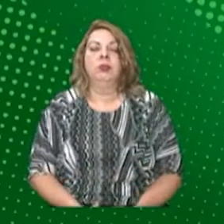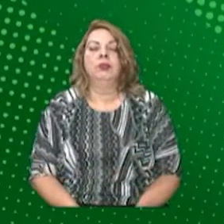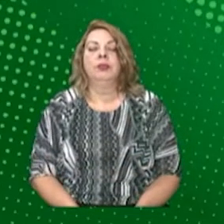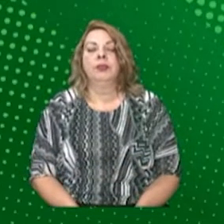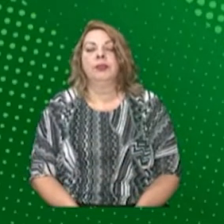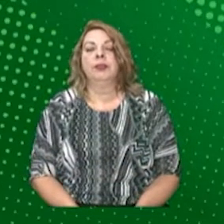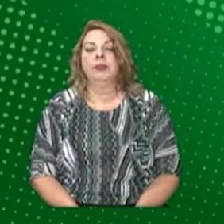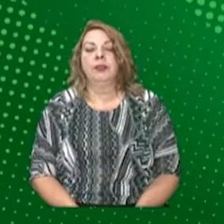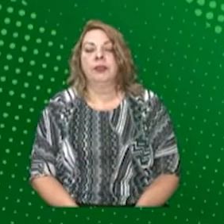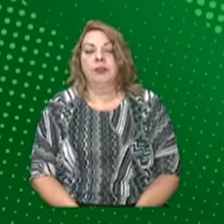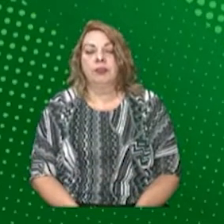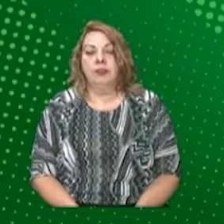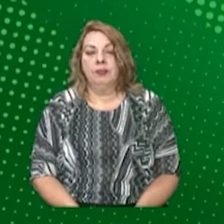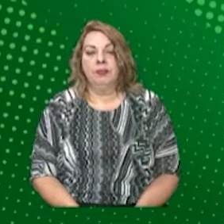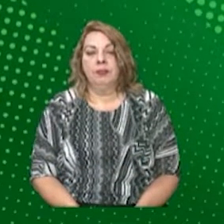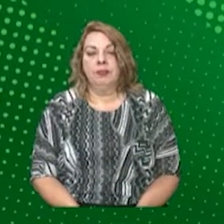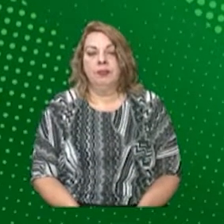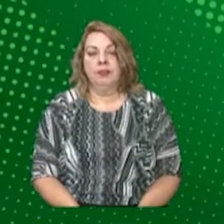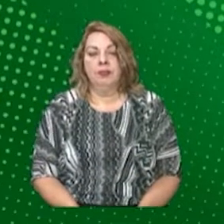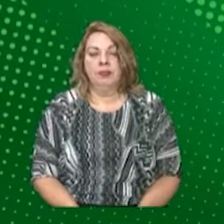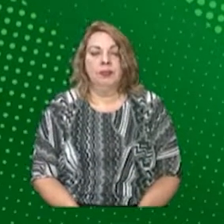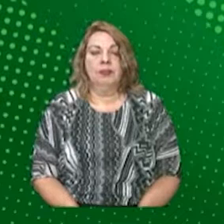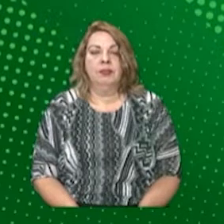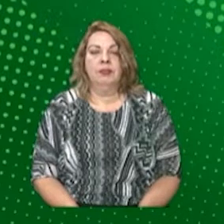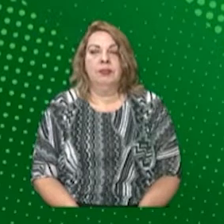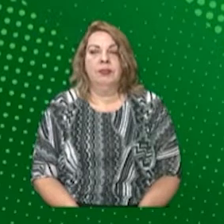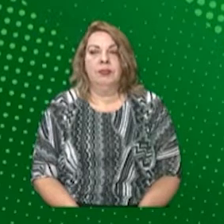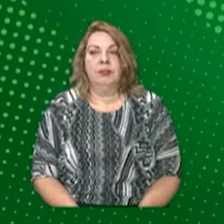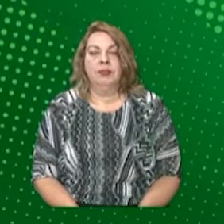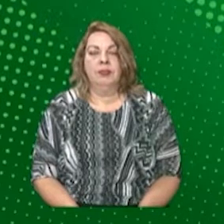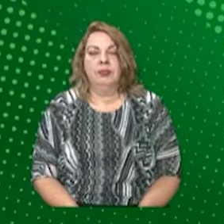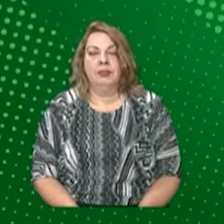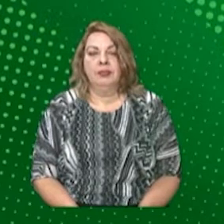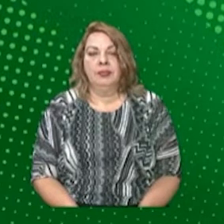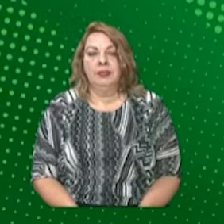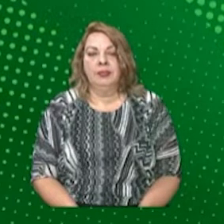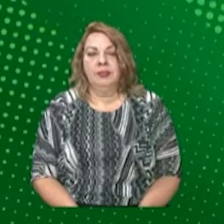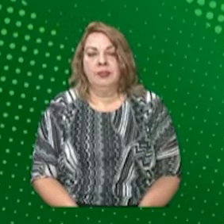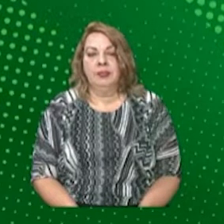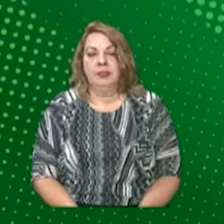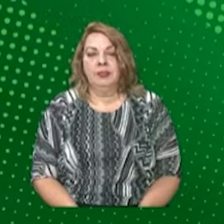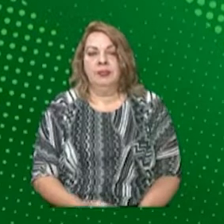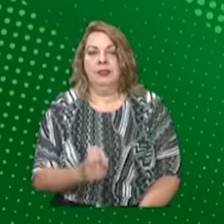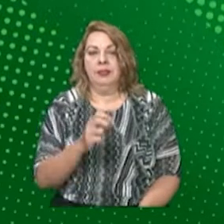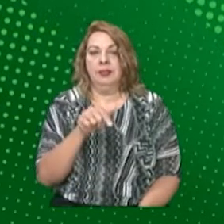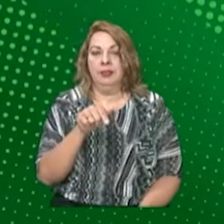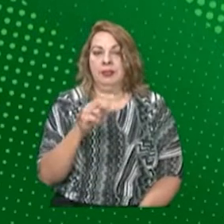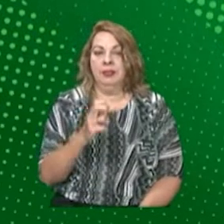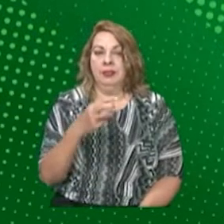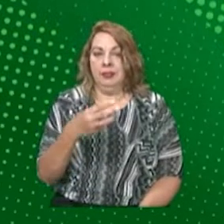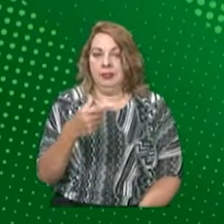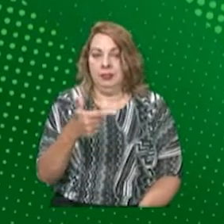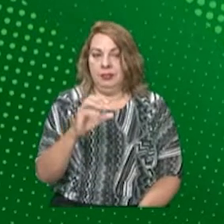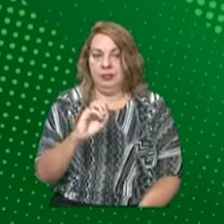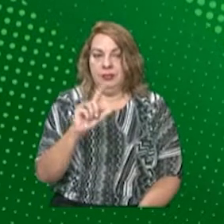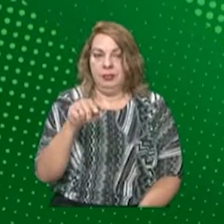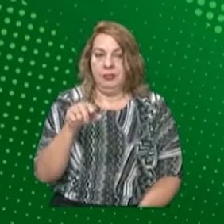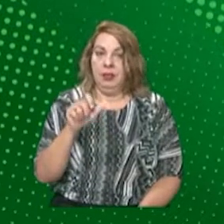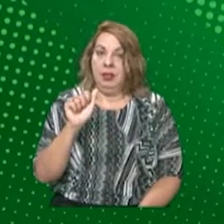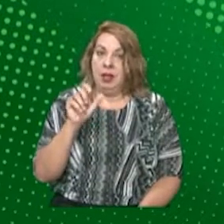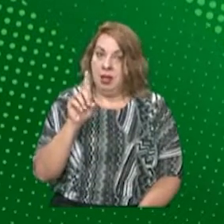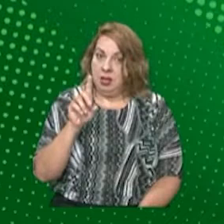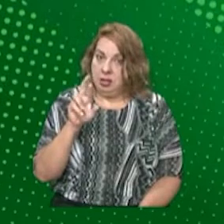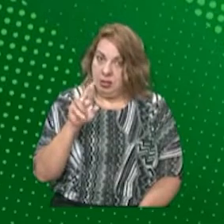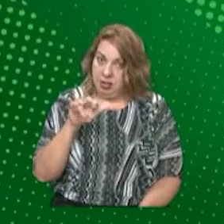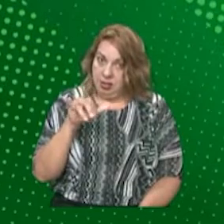faturou, viu? R$500, Regional Capela, parabéns! Embora anunciar o 575320, pertence a